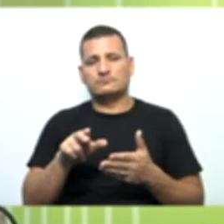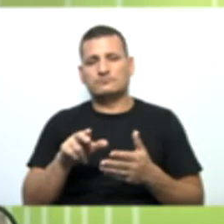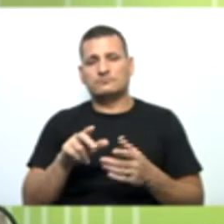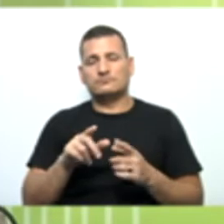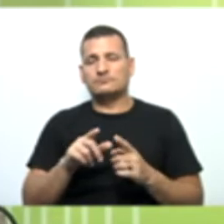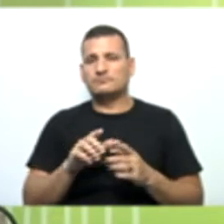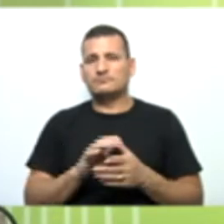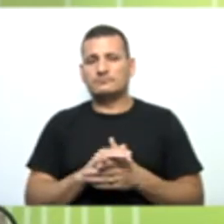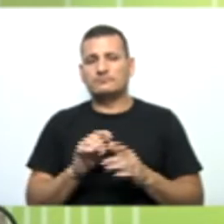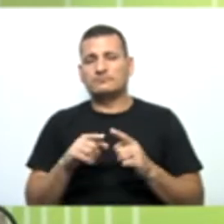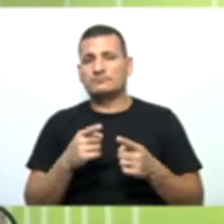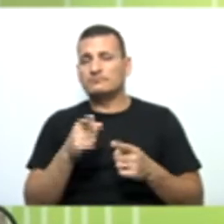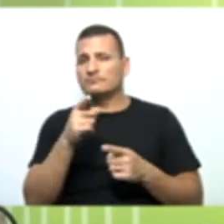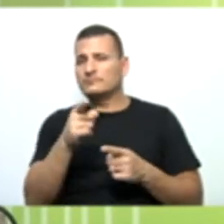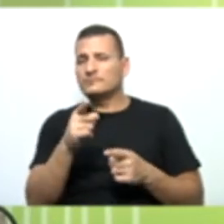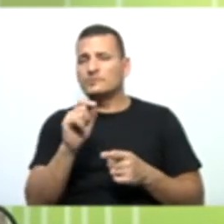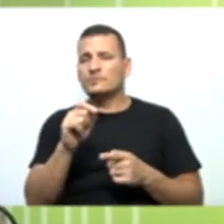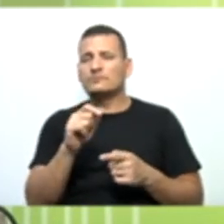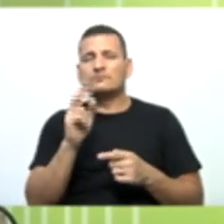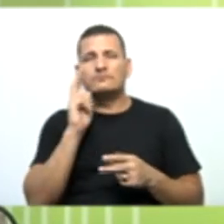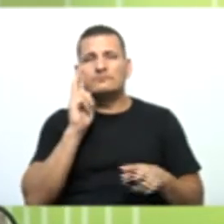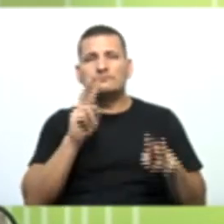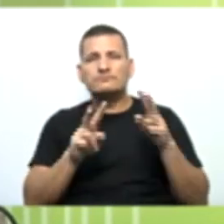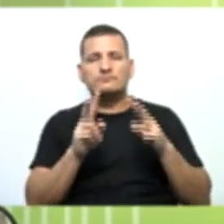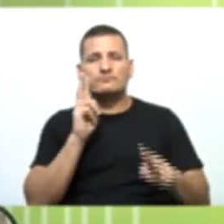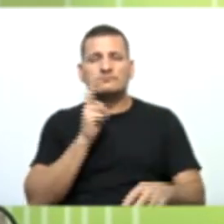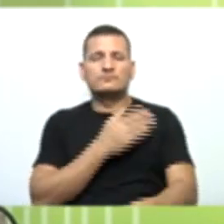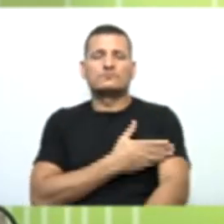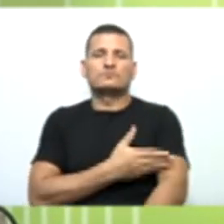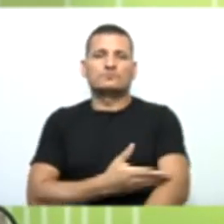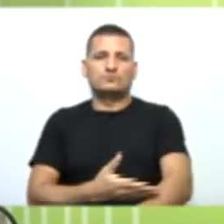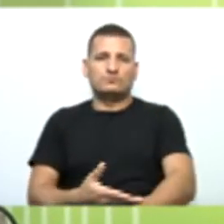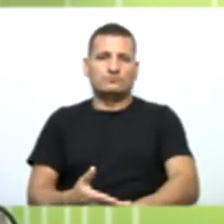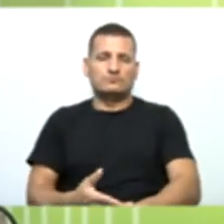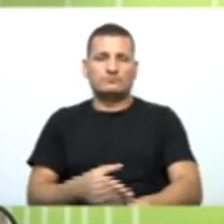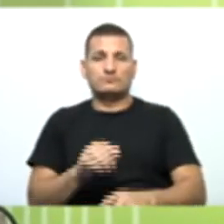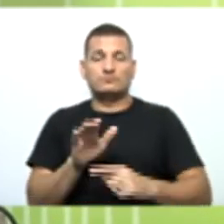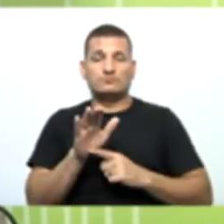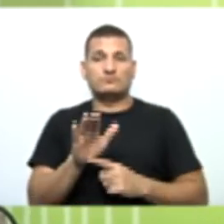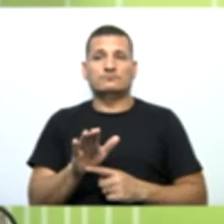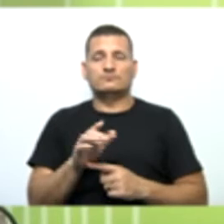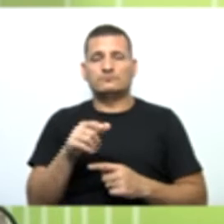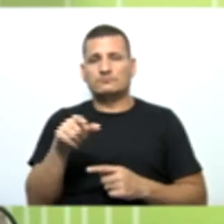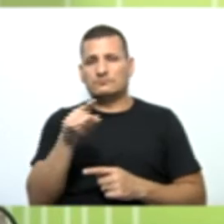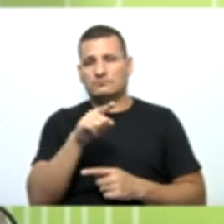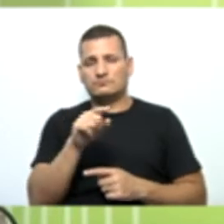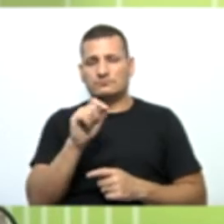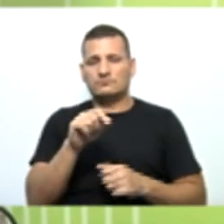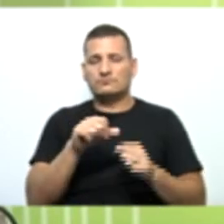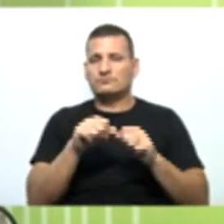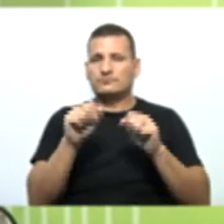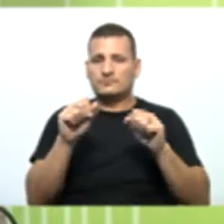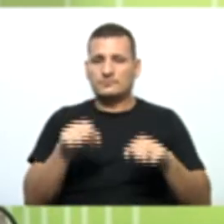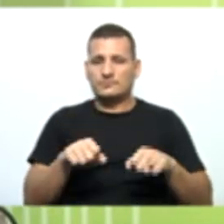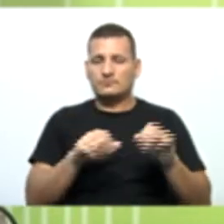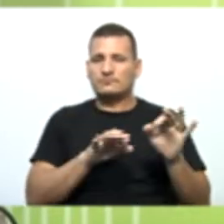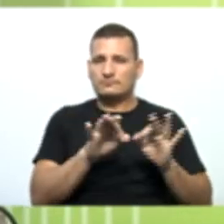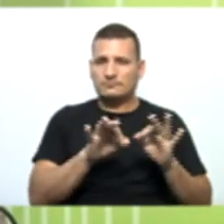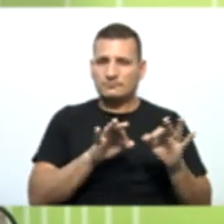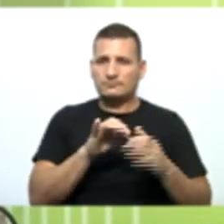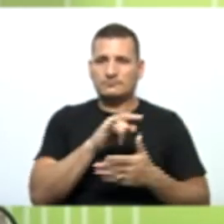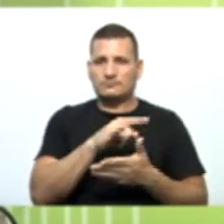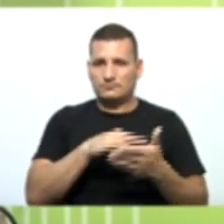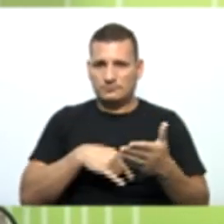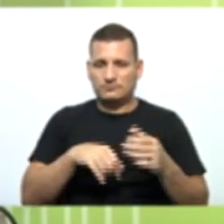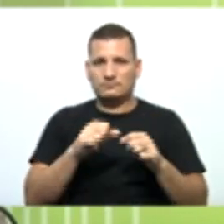deixar você habituado, certo? Para mostrar para você que o sistema, né, o planejamento, a documentação